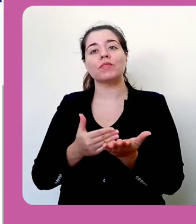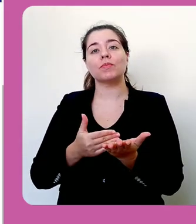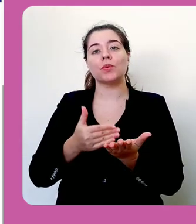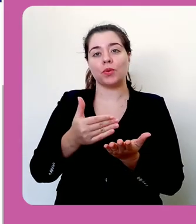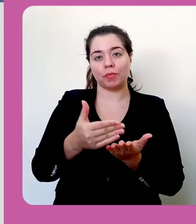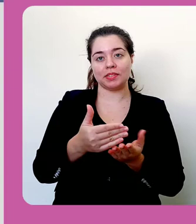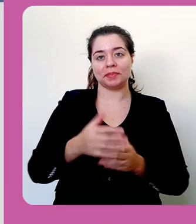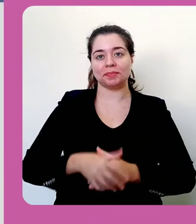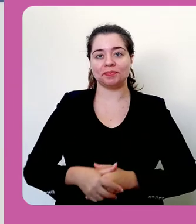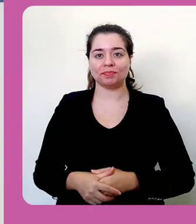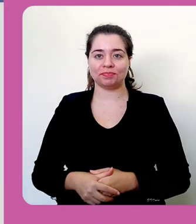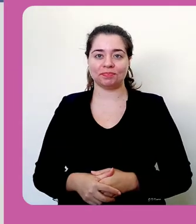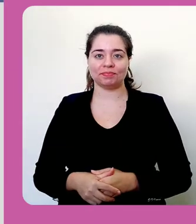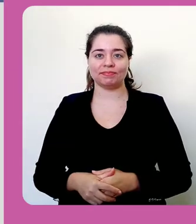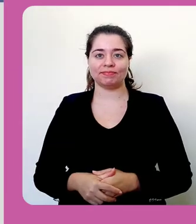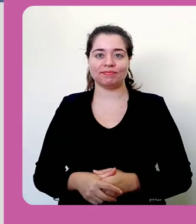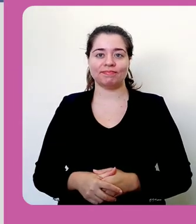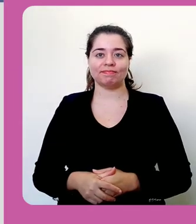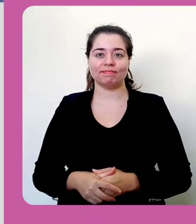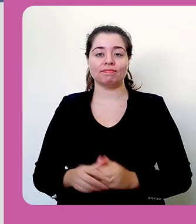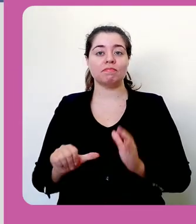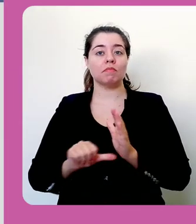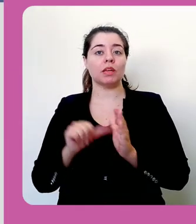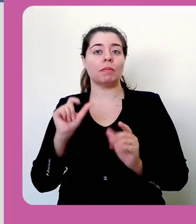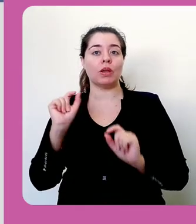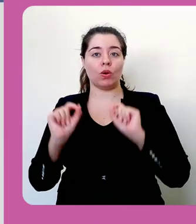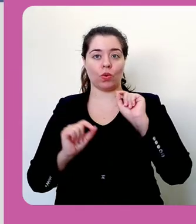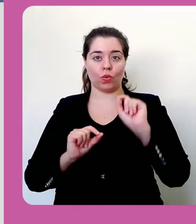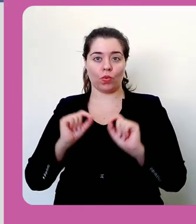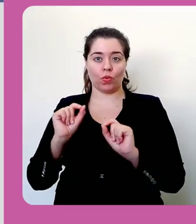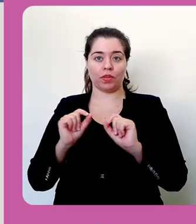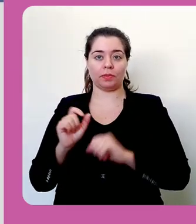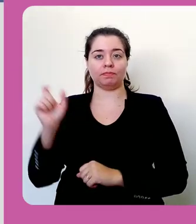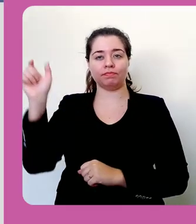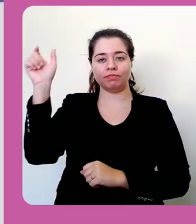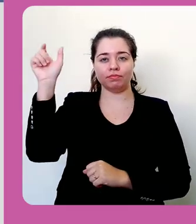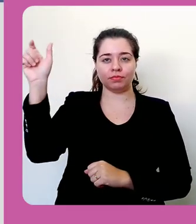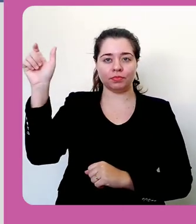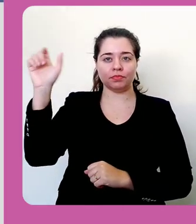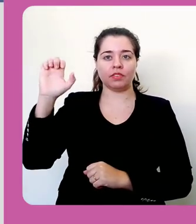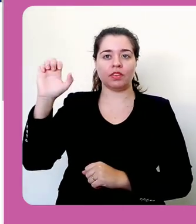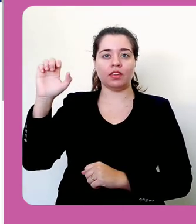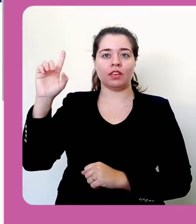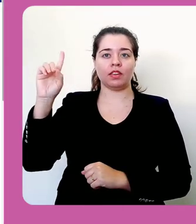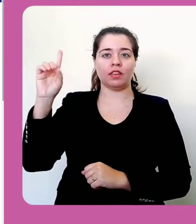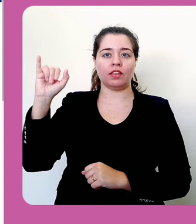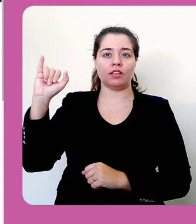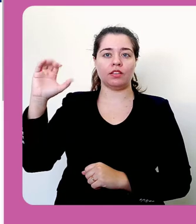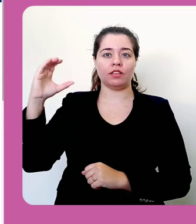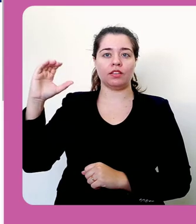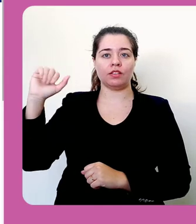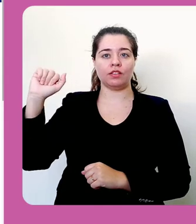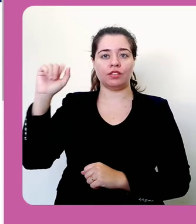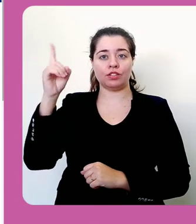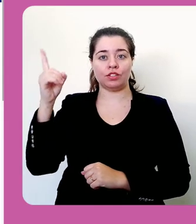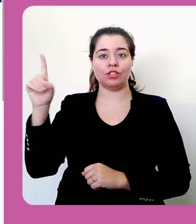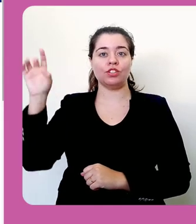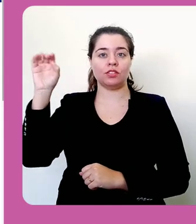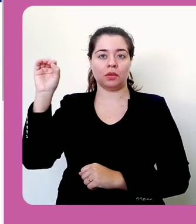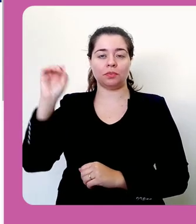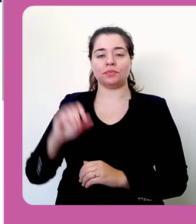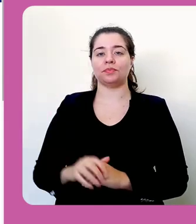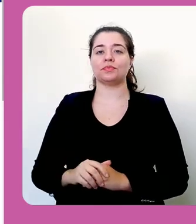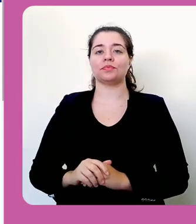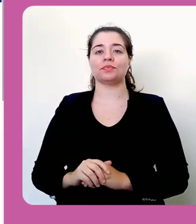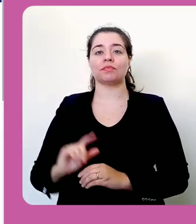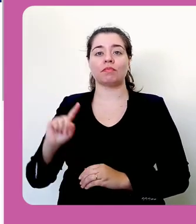e vamos criar uma nova tarefa. Ao criarmos uma nova tarefa, precisamos